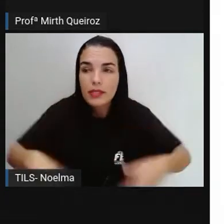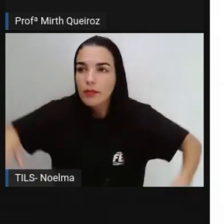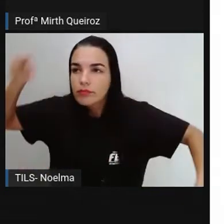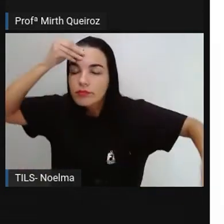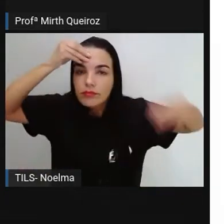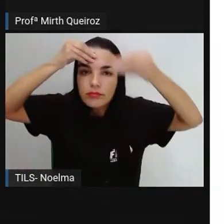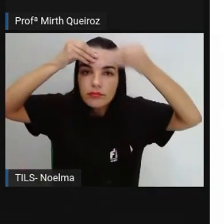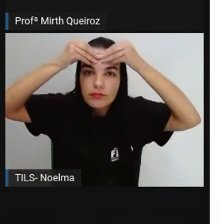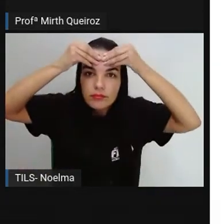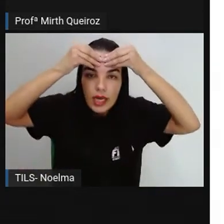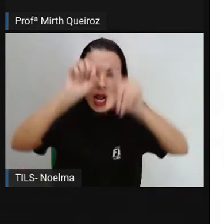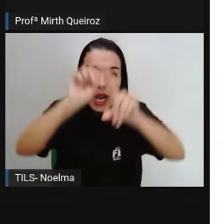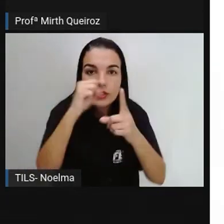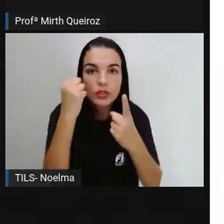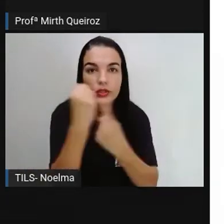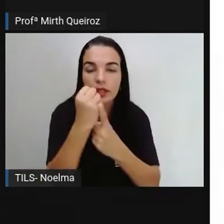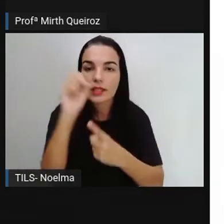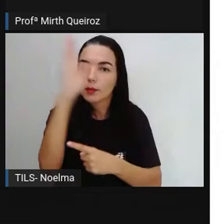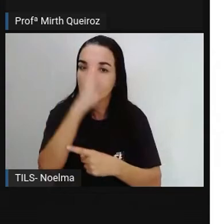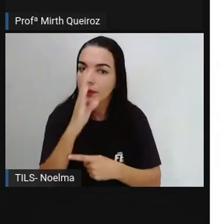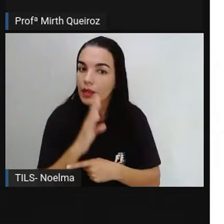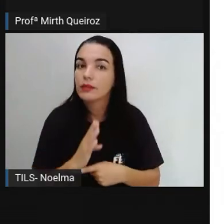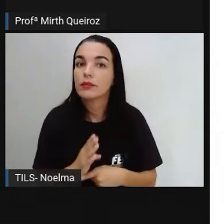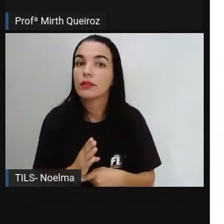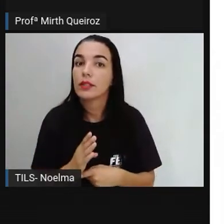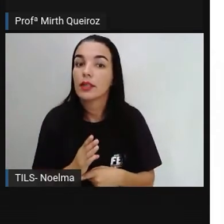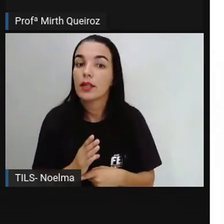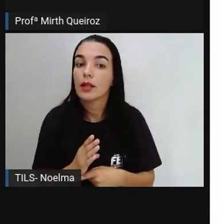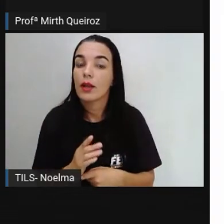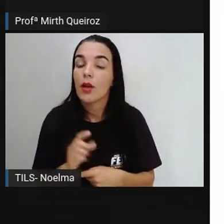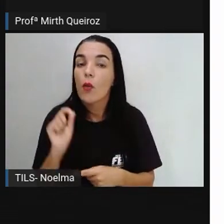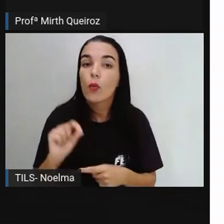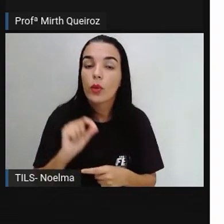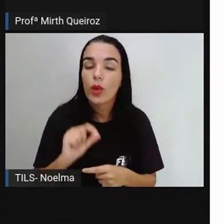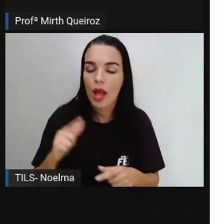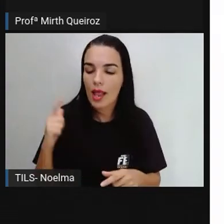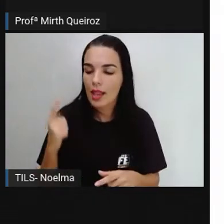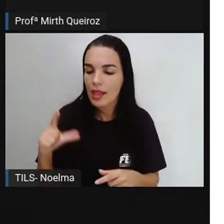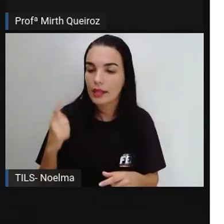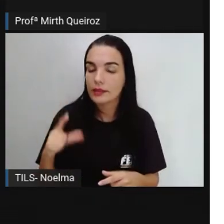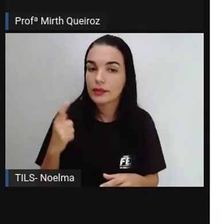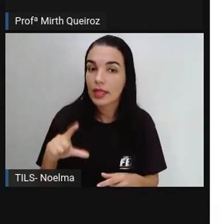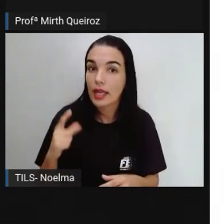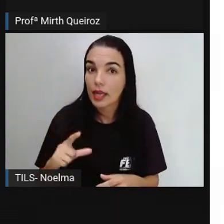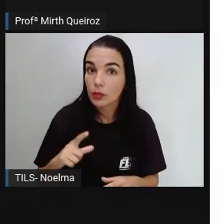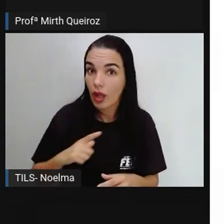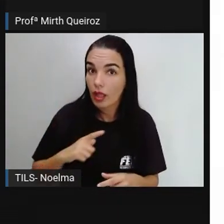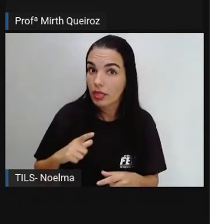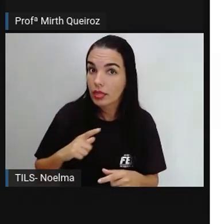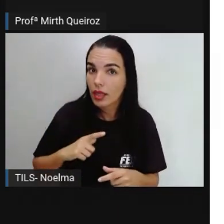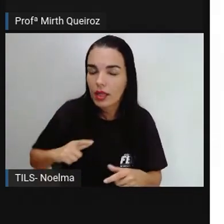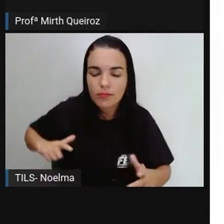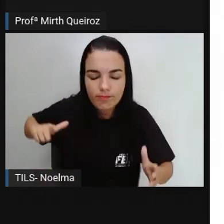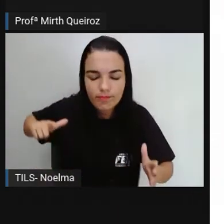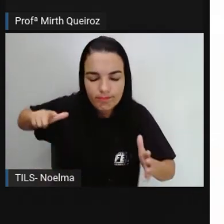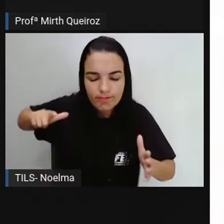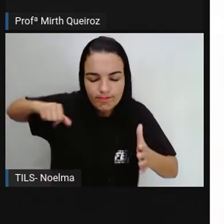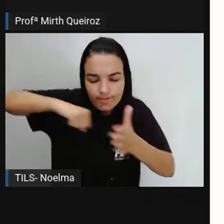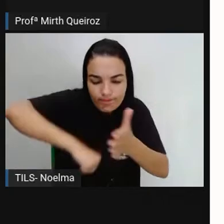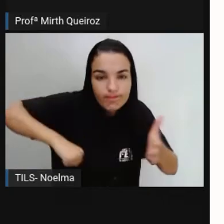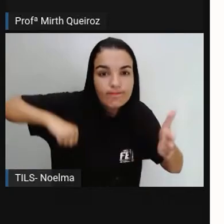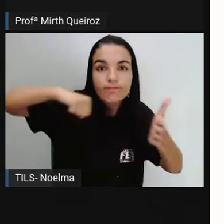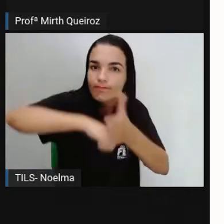brasileira sobre os povos indígenas. A literatura ela tem um papel assim, militante,